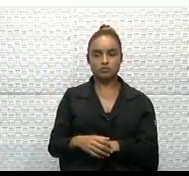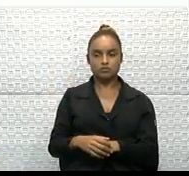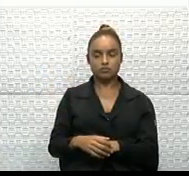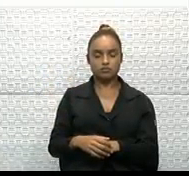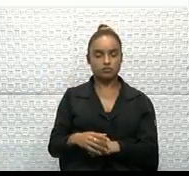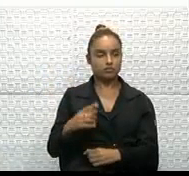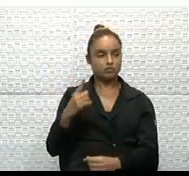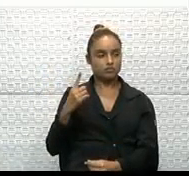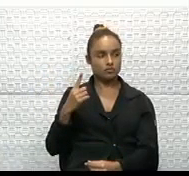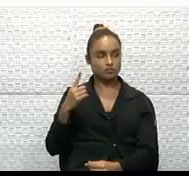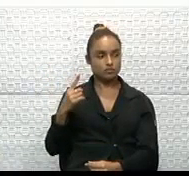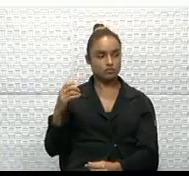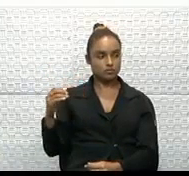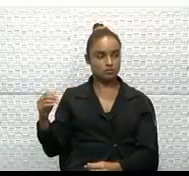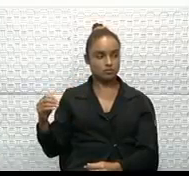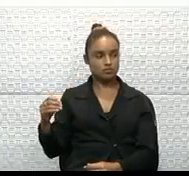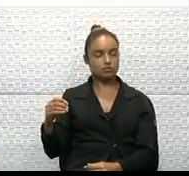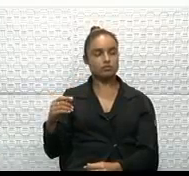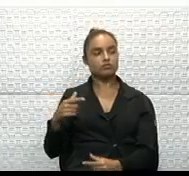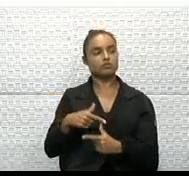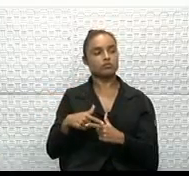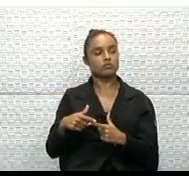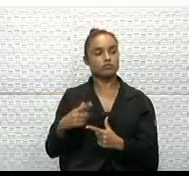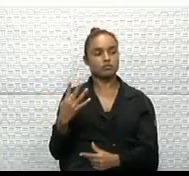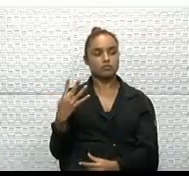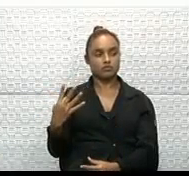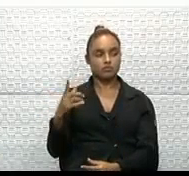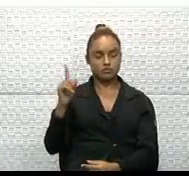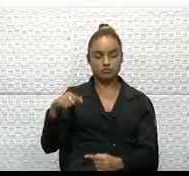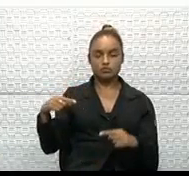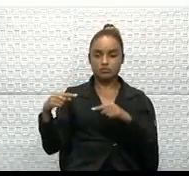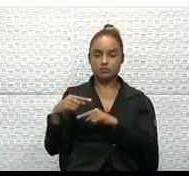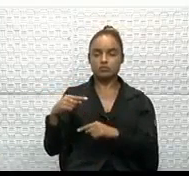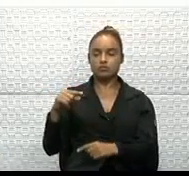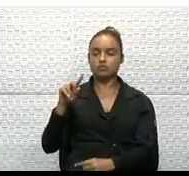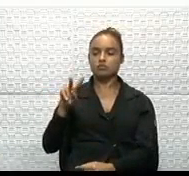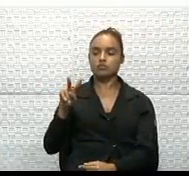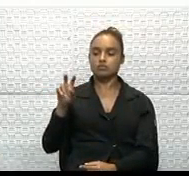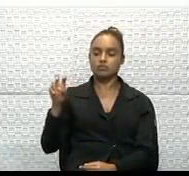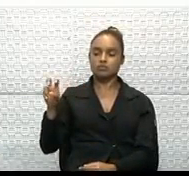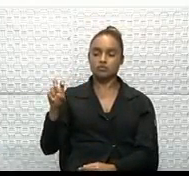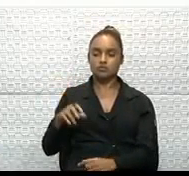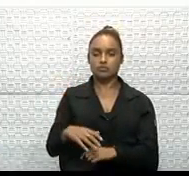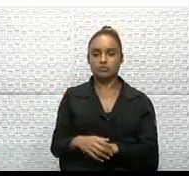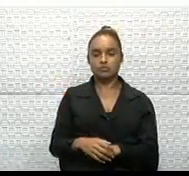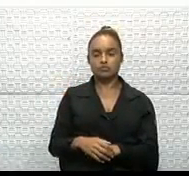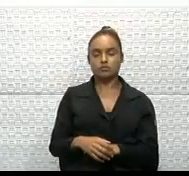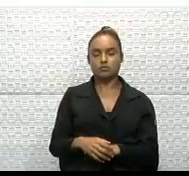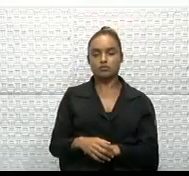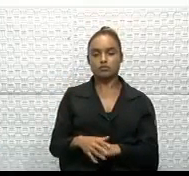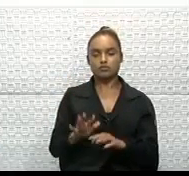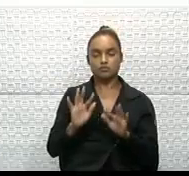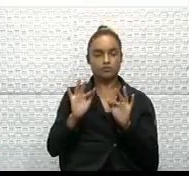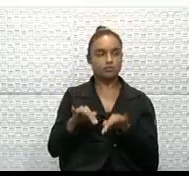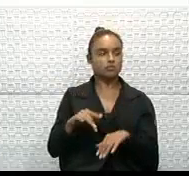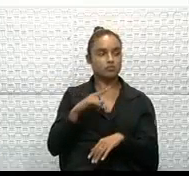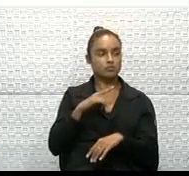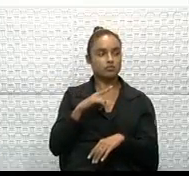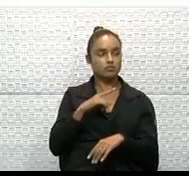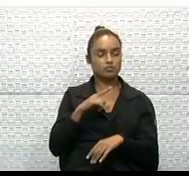100 dividido por 4 é igual a 25. Então, por fim, temos